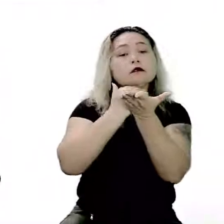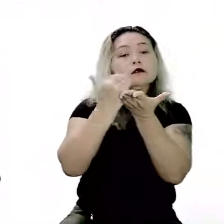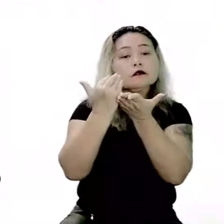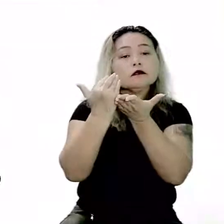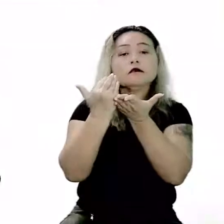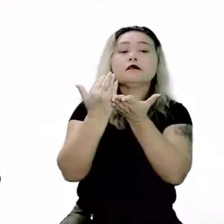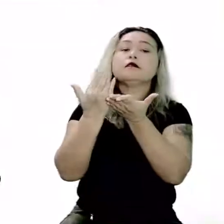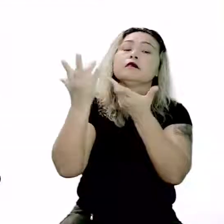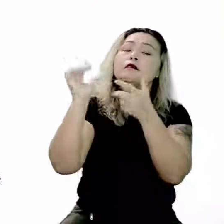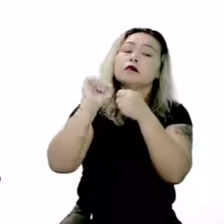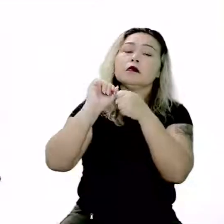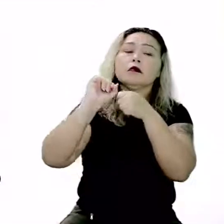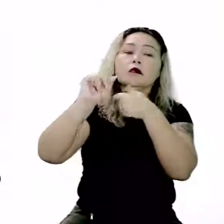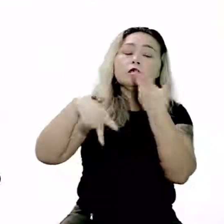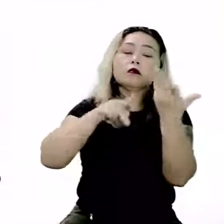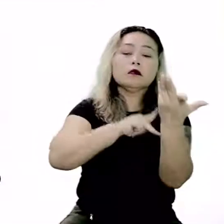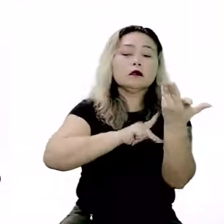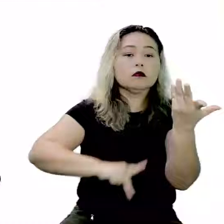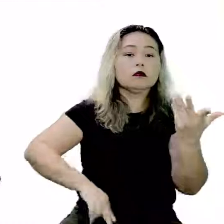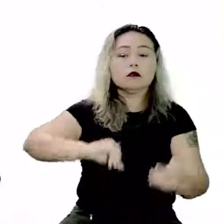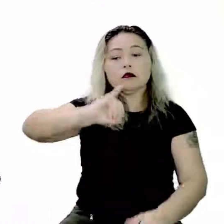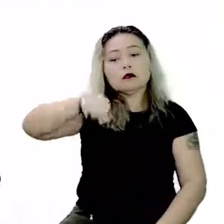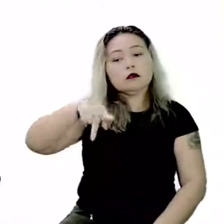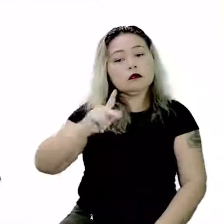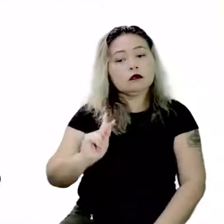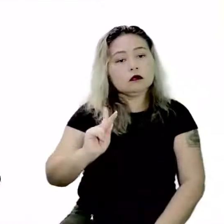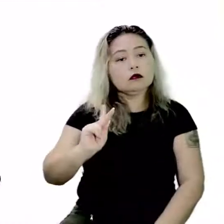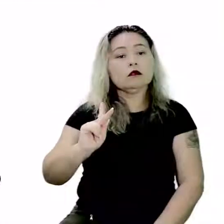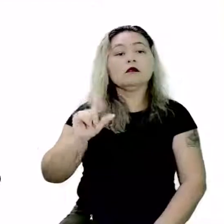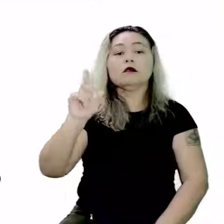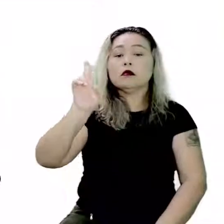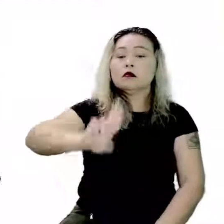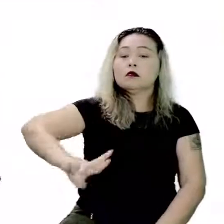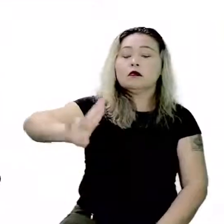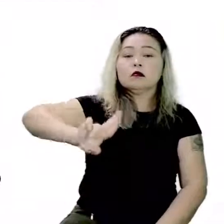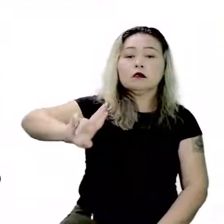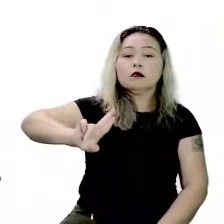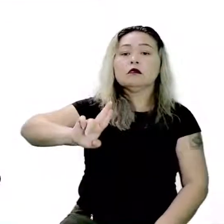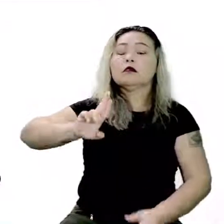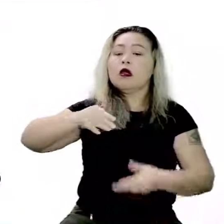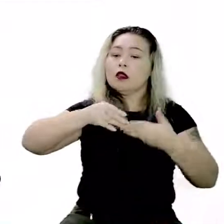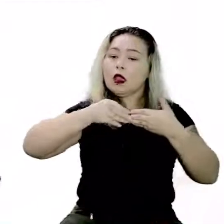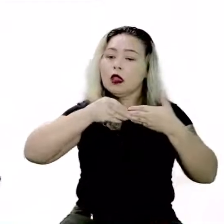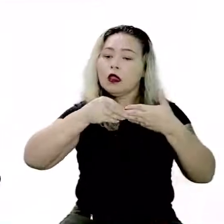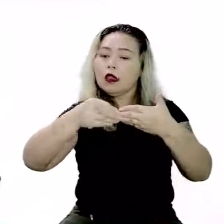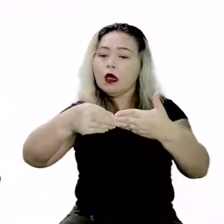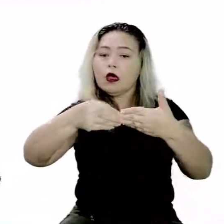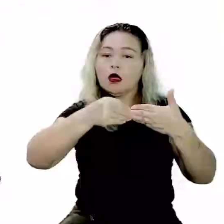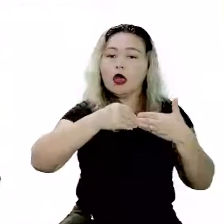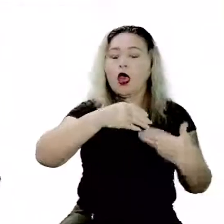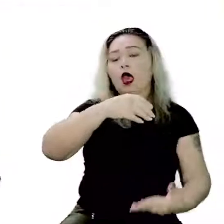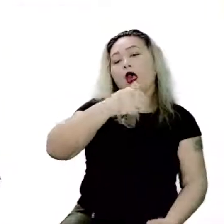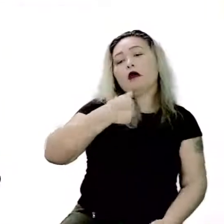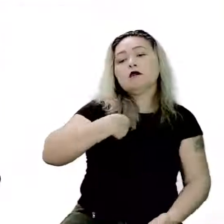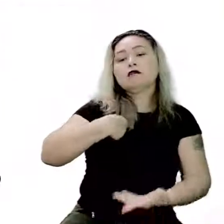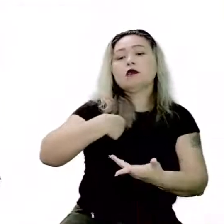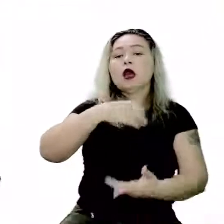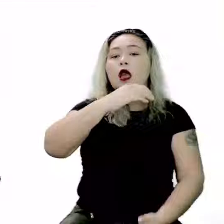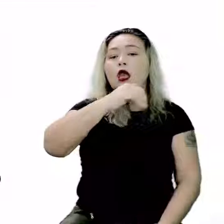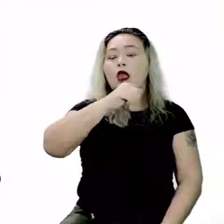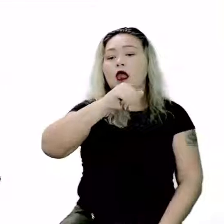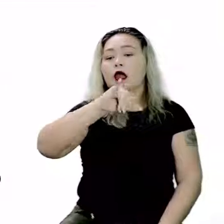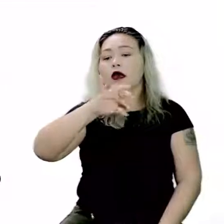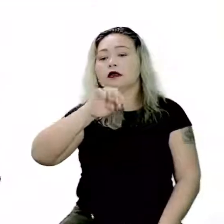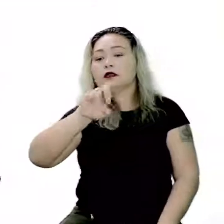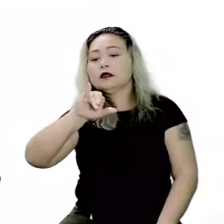JK. Ela seria usada para transportar cassiterita para as indústrias no leste e